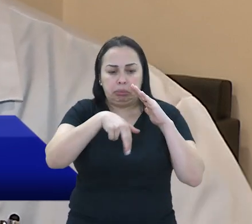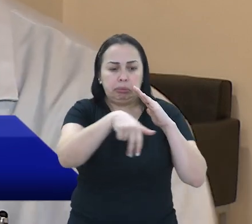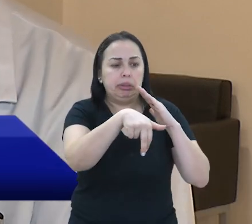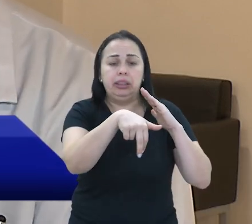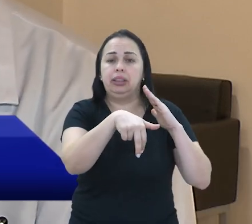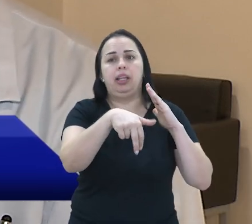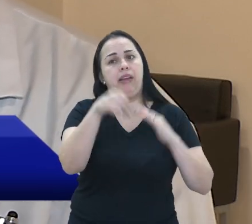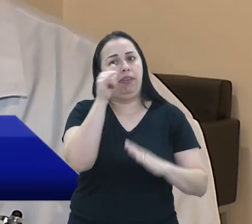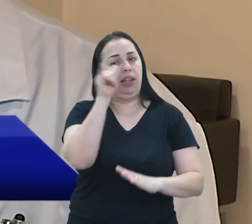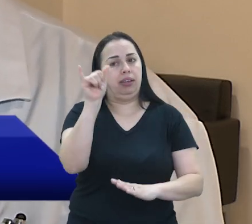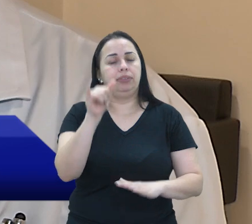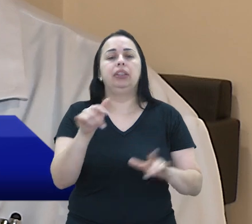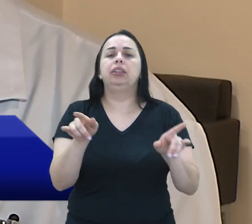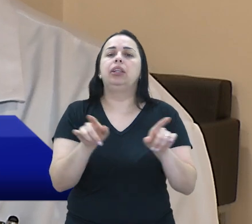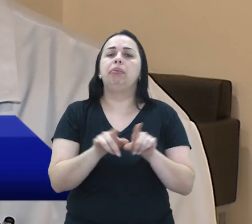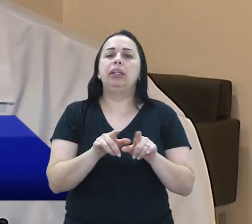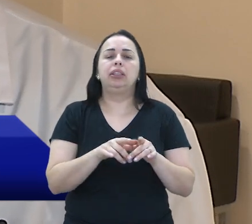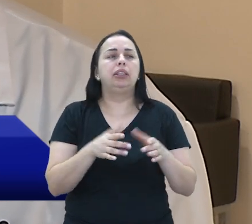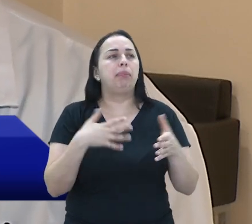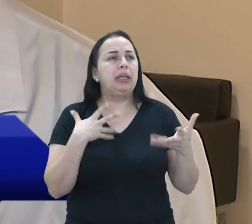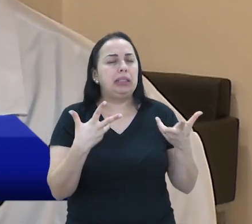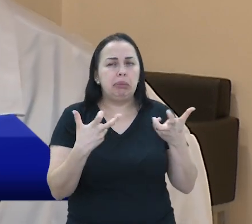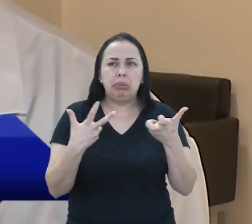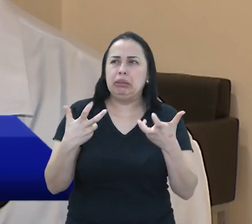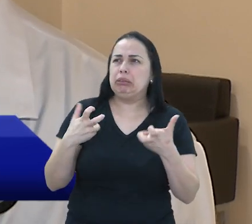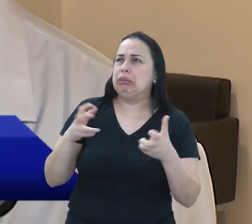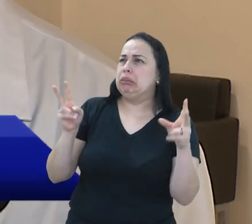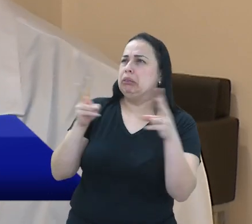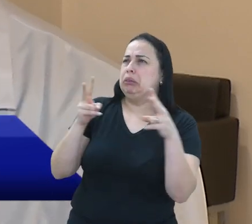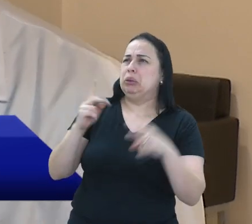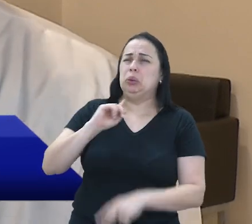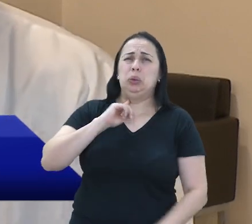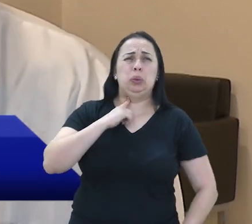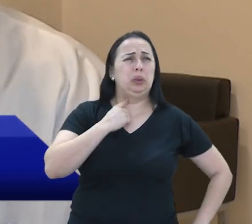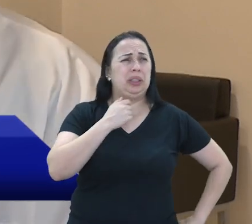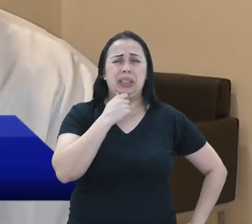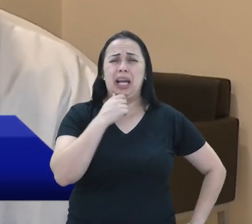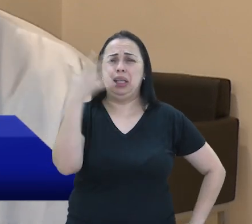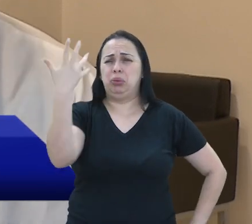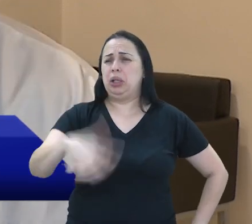nesses ambientes. Quando você vê que está um ambiente muito poluído, também